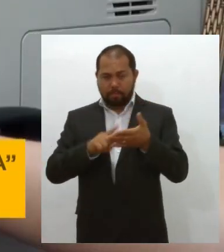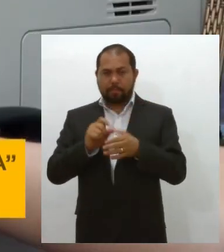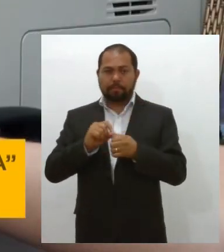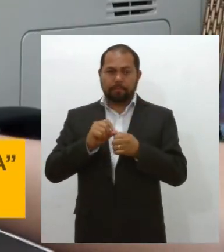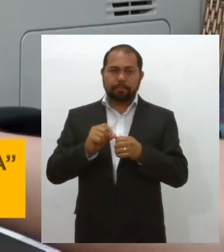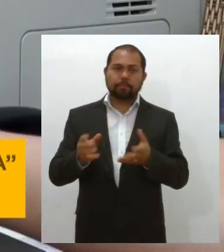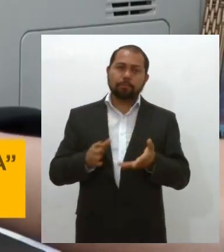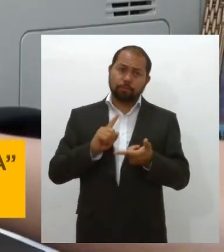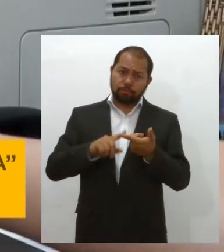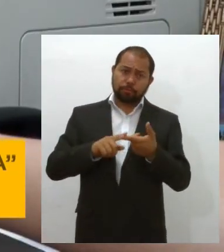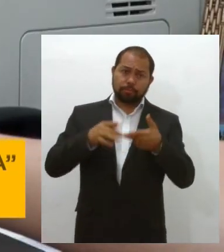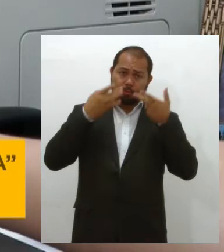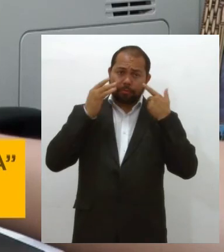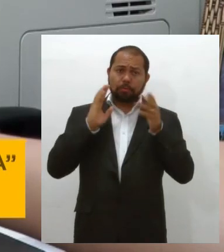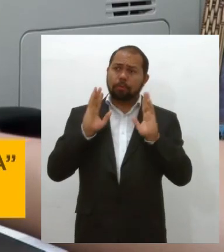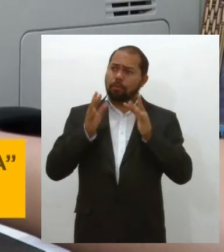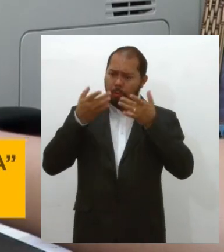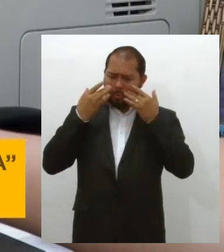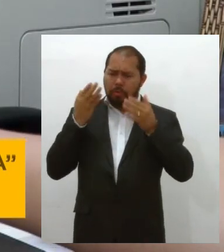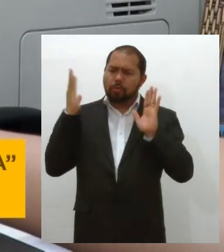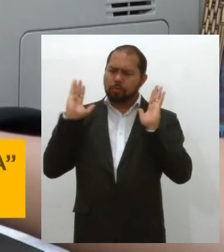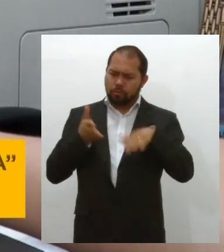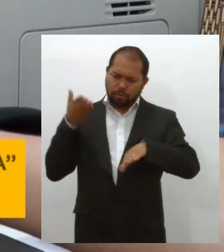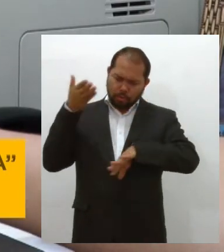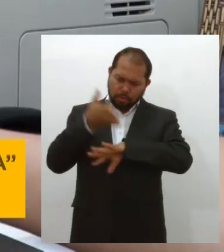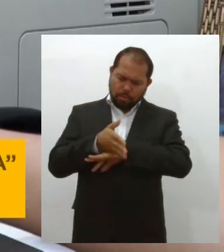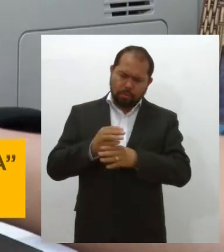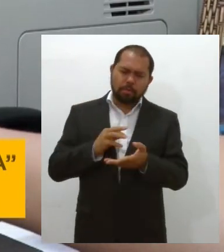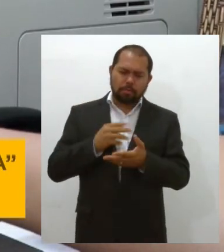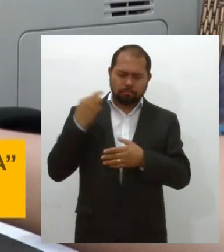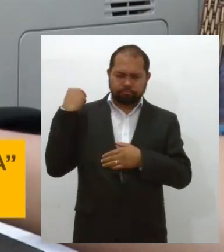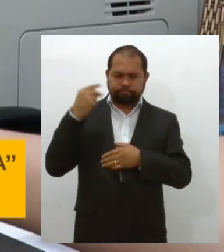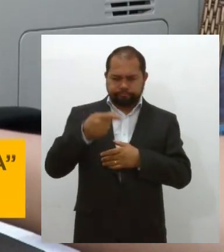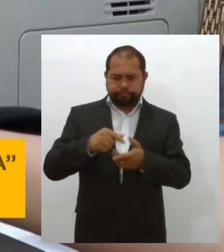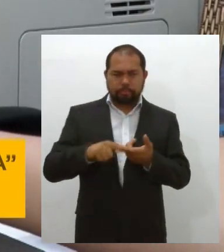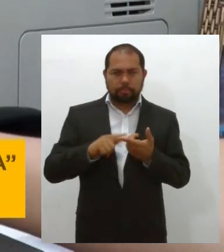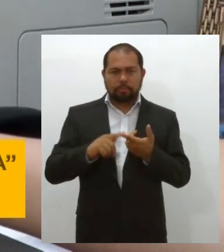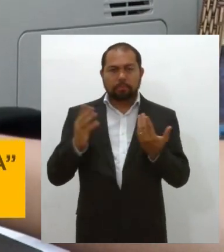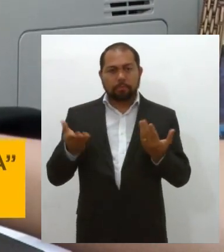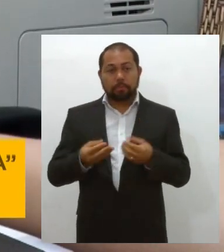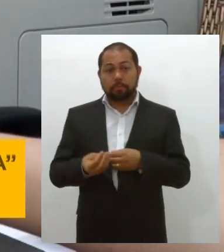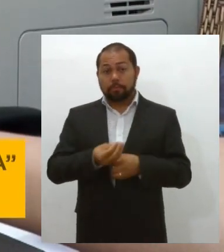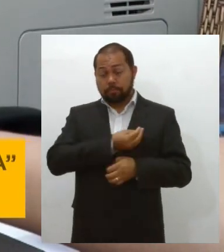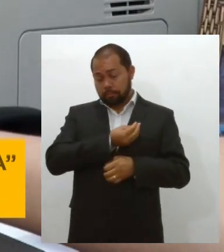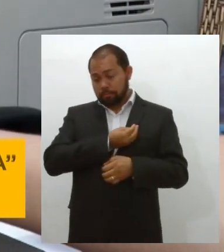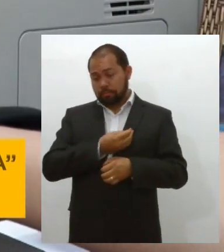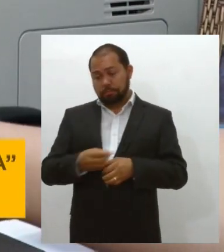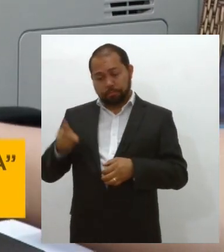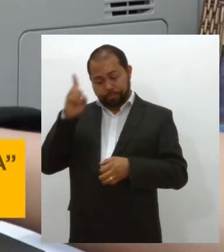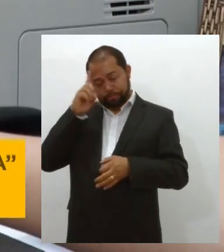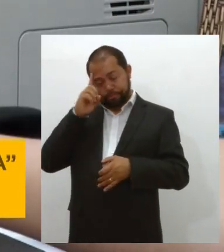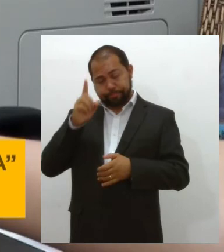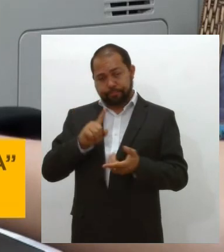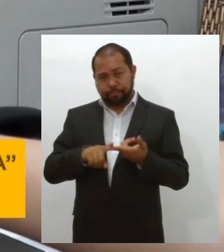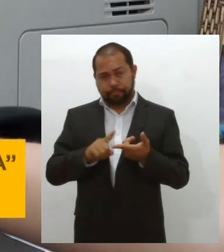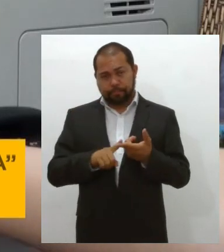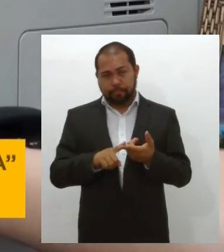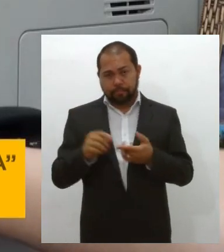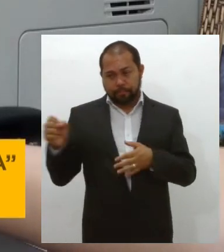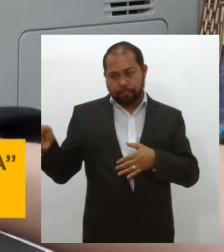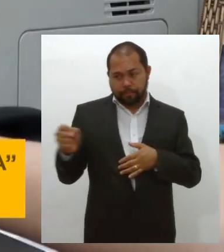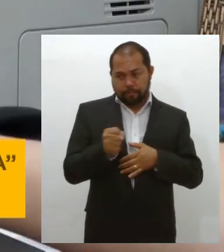teatro ele já está inserido aqui na unidade já há algum tempo e faz parte da nossa rotina. E essa vinda,